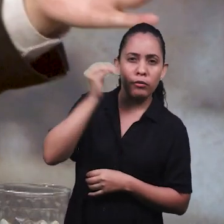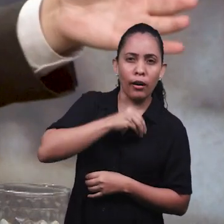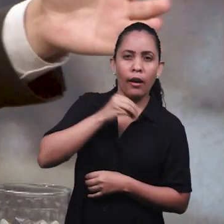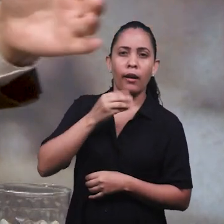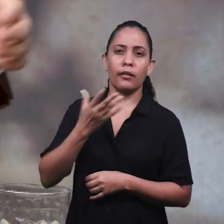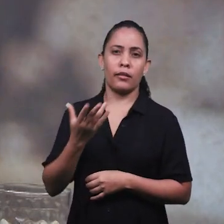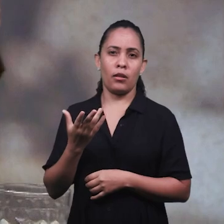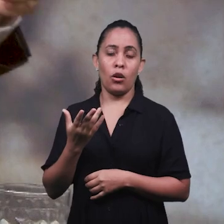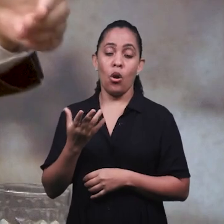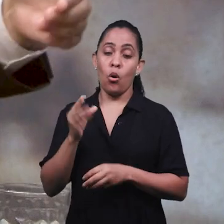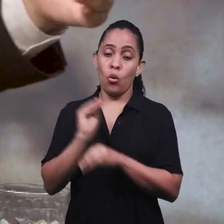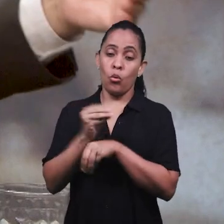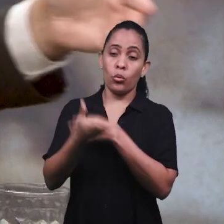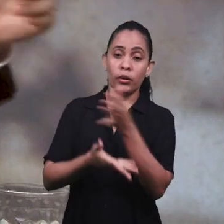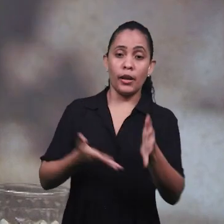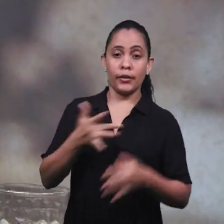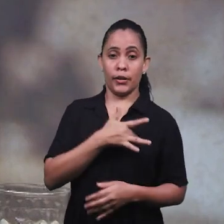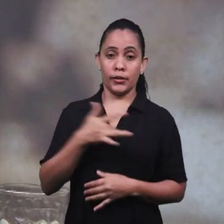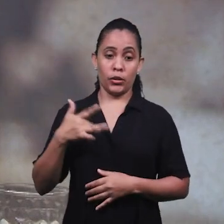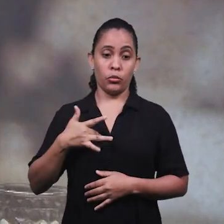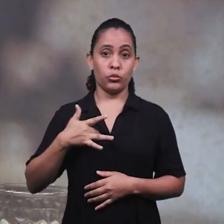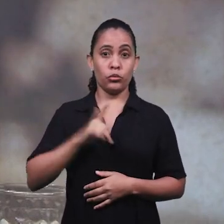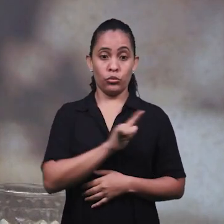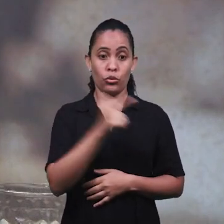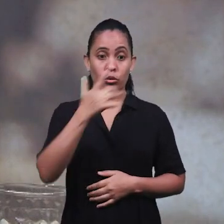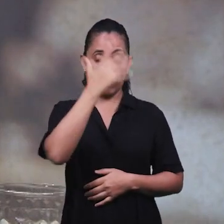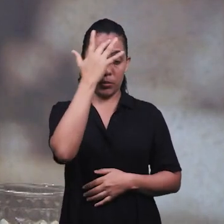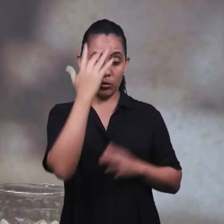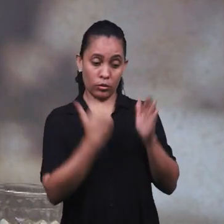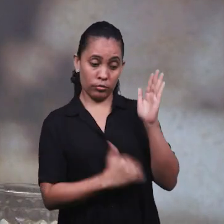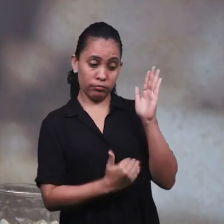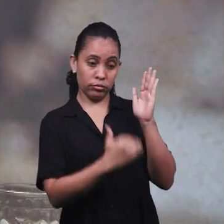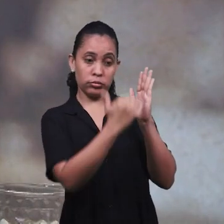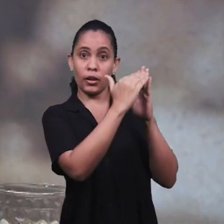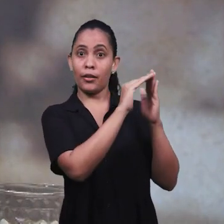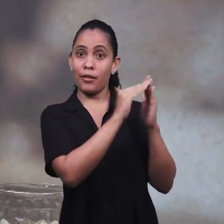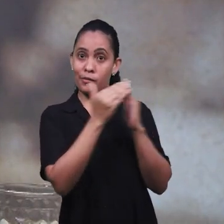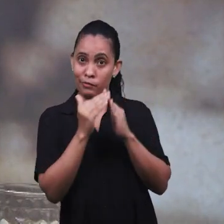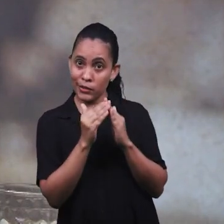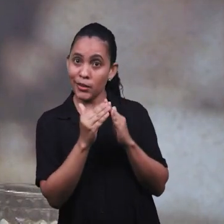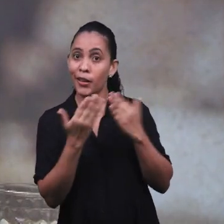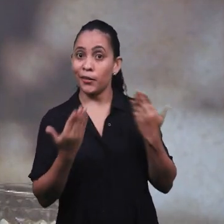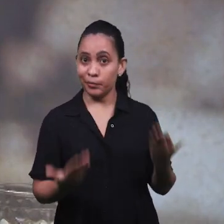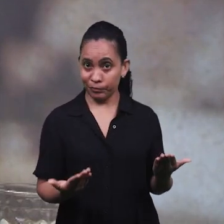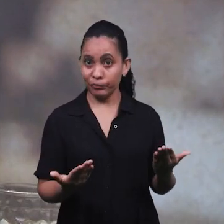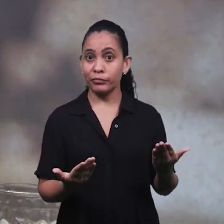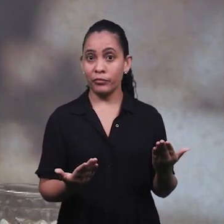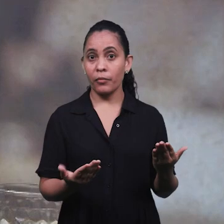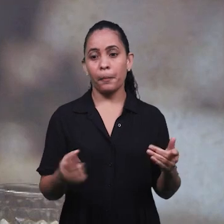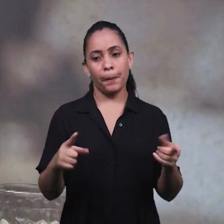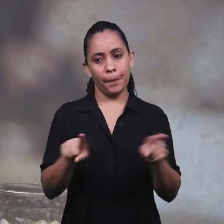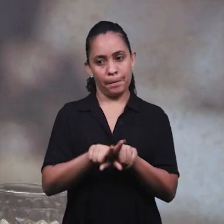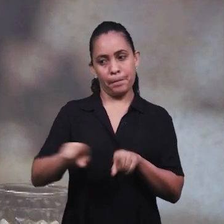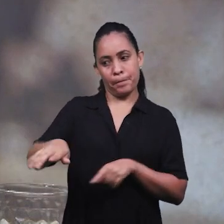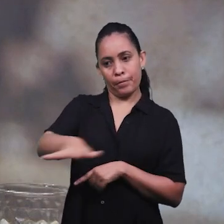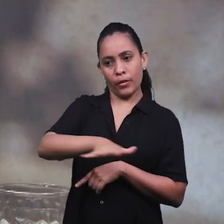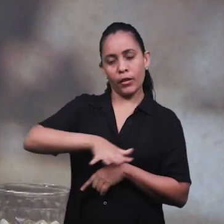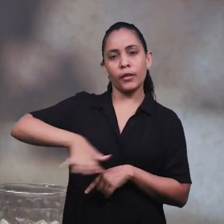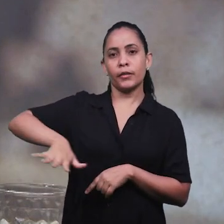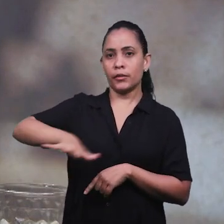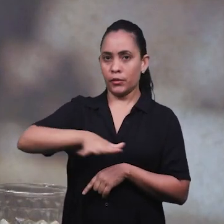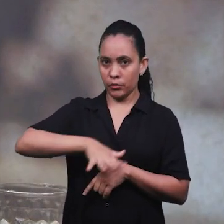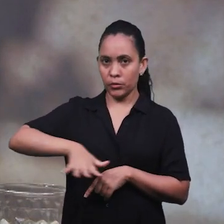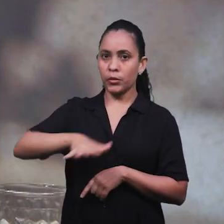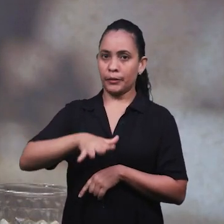o sossego ou a saúde dos moradores, em nenhuma medida que possa vir a comprometer a solidez daquela